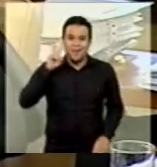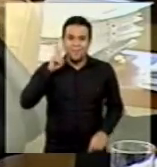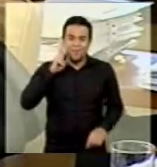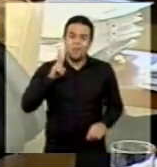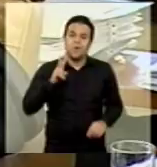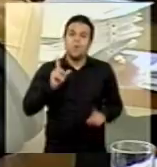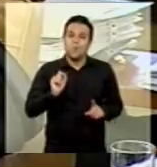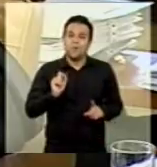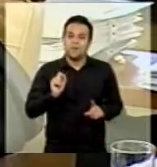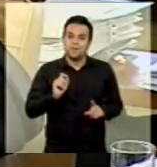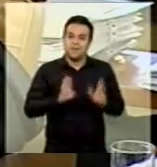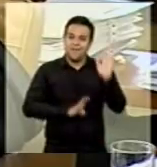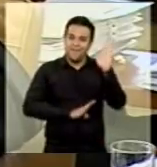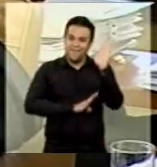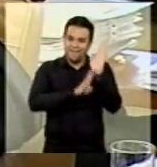elevador.